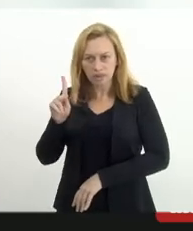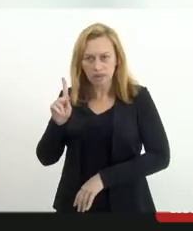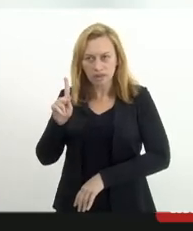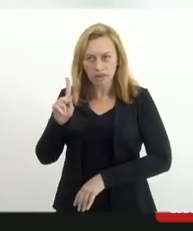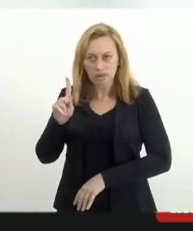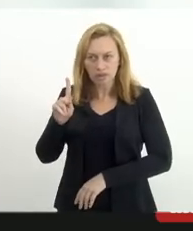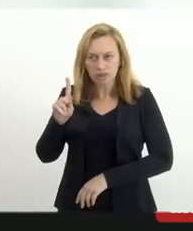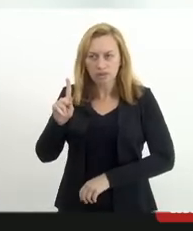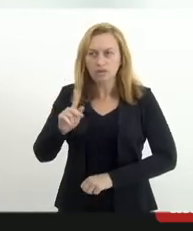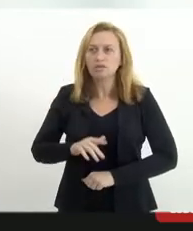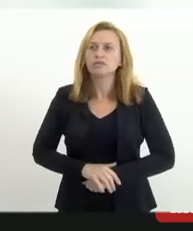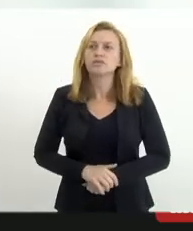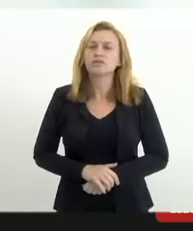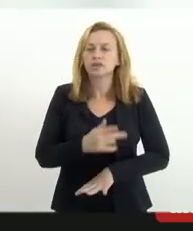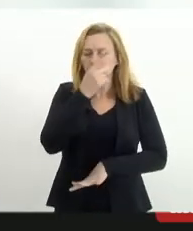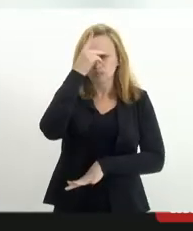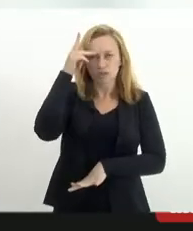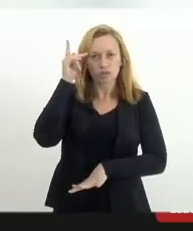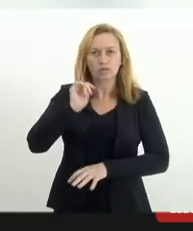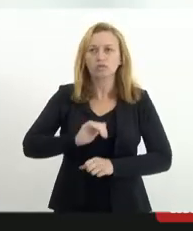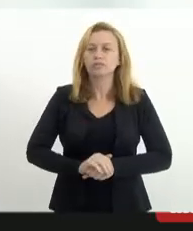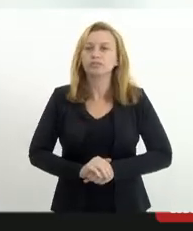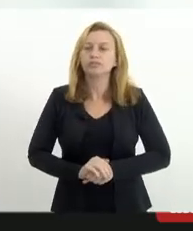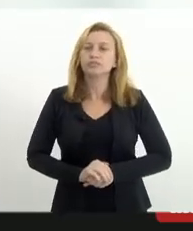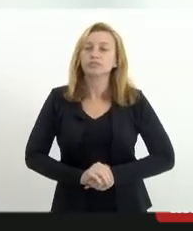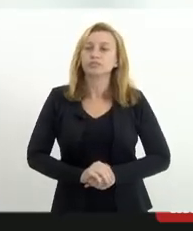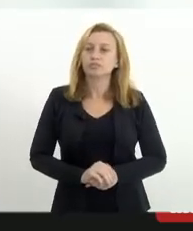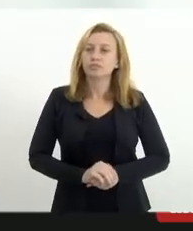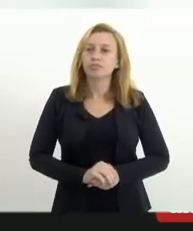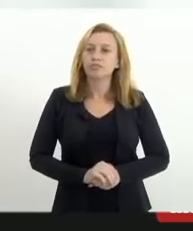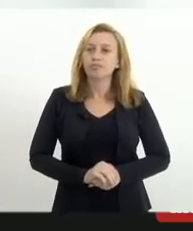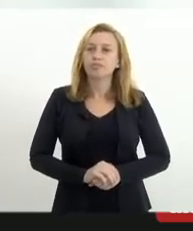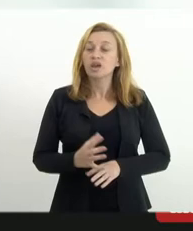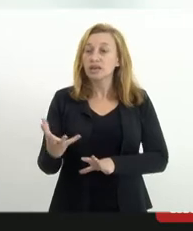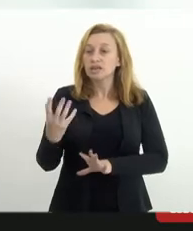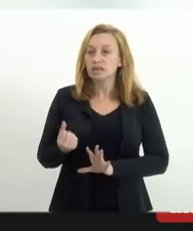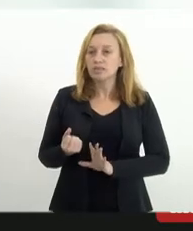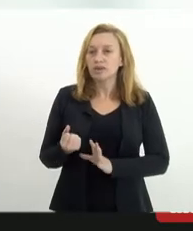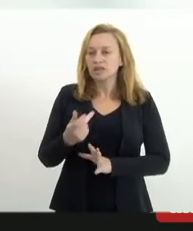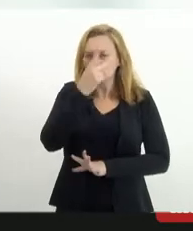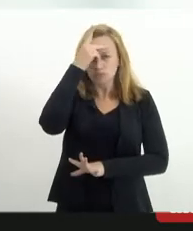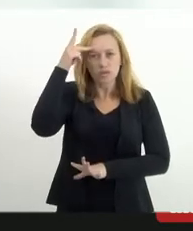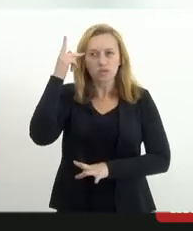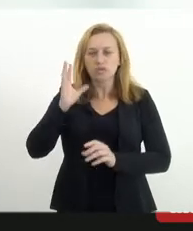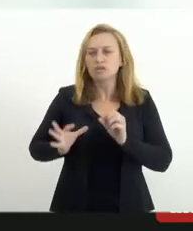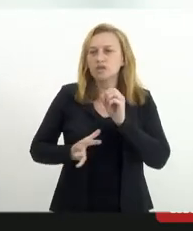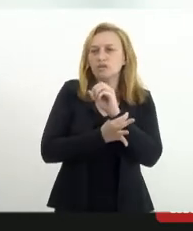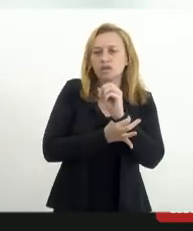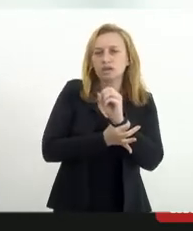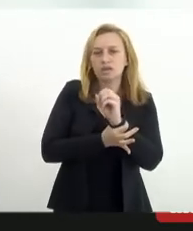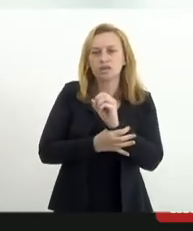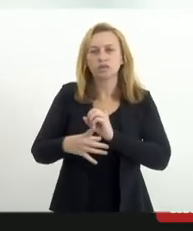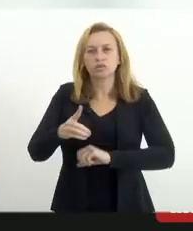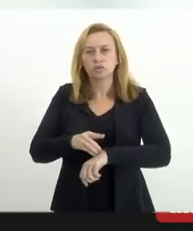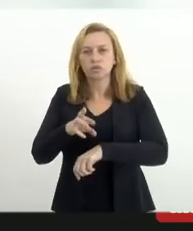no máximo, 10 pessoas. Tem uma sala aí para receber 10 pessoas com segurança, doutor Paulo